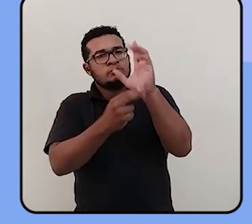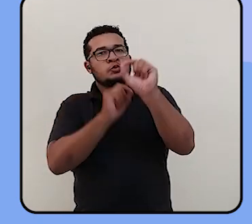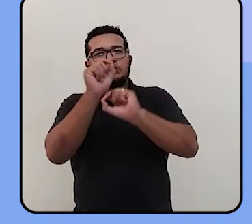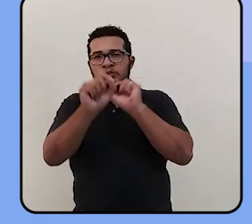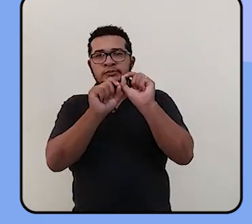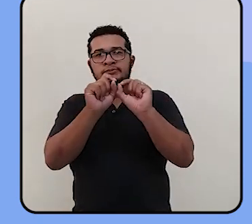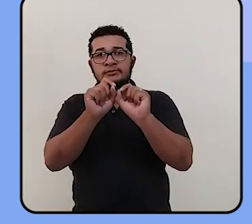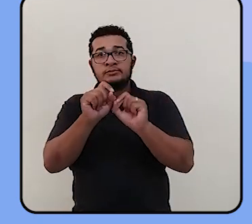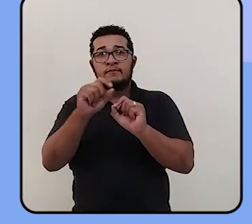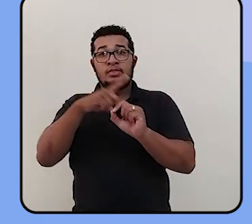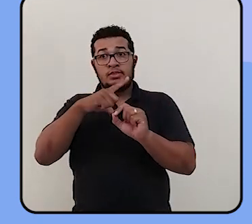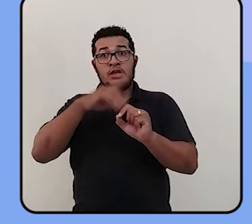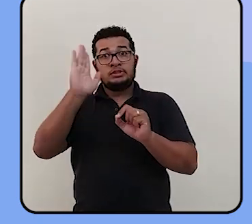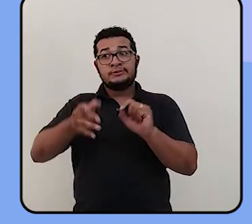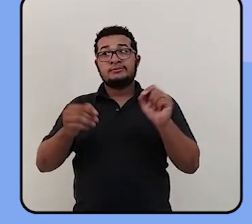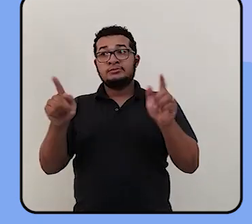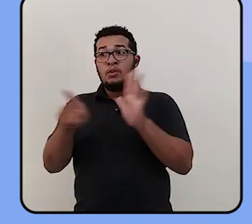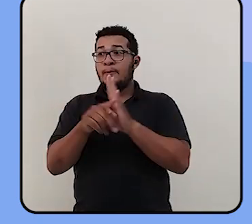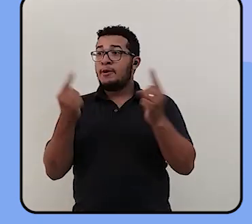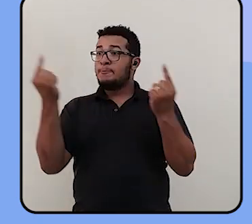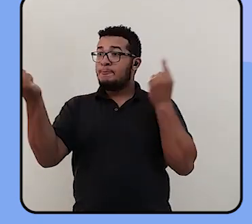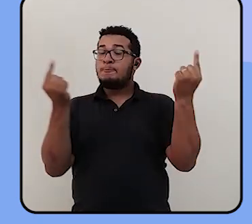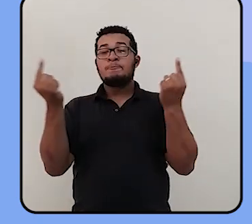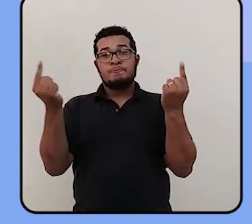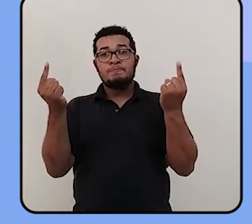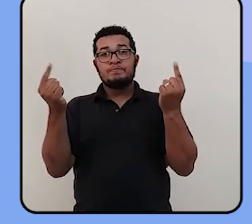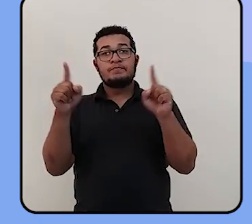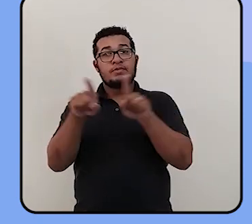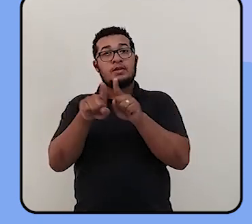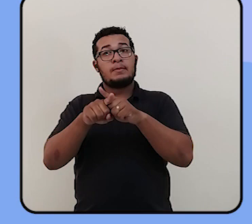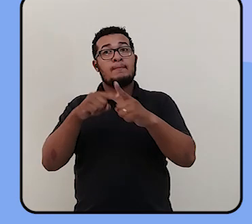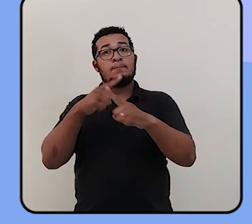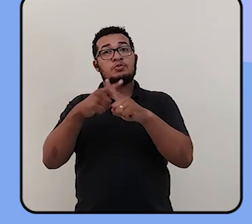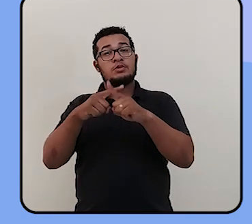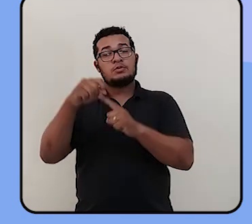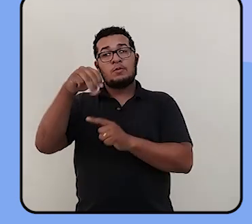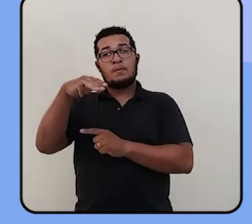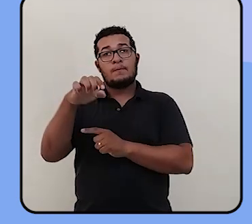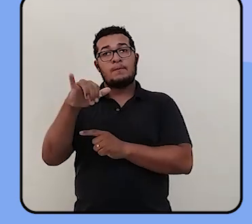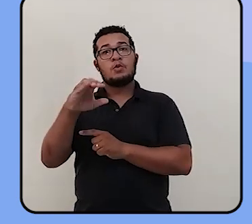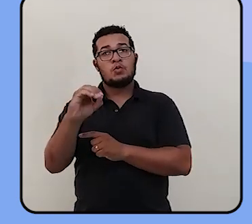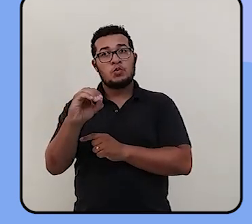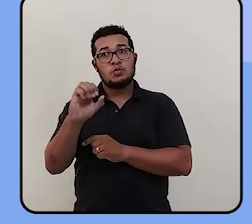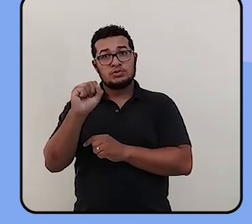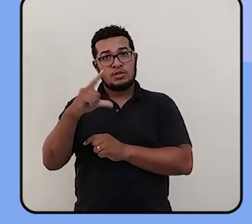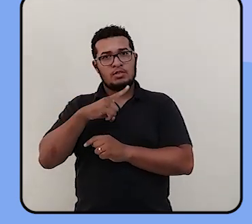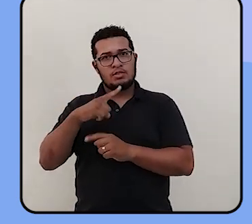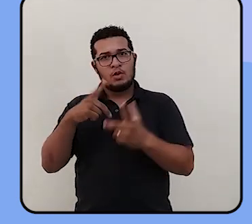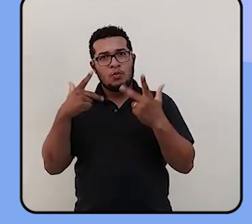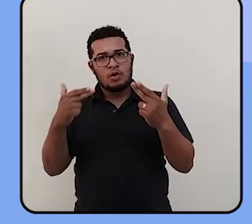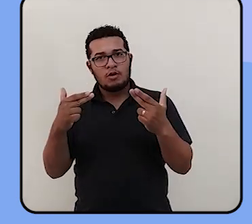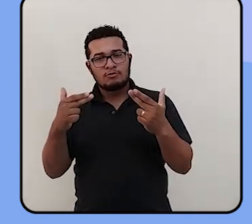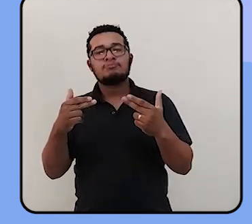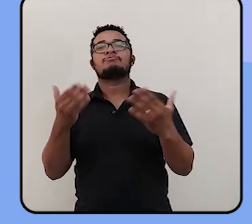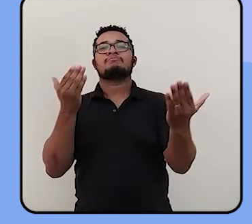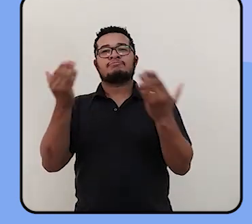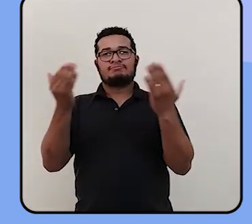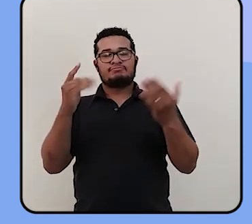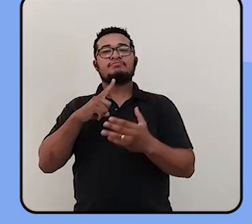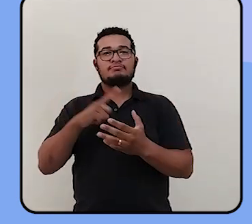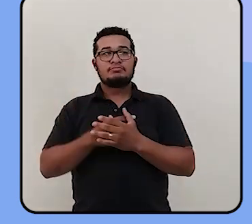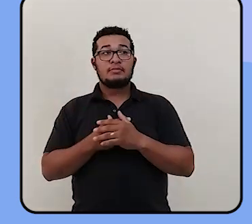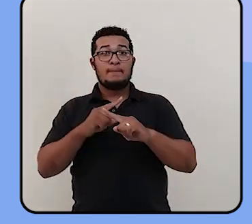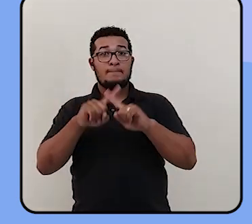da multiplicação dos extremos pela multiplicação dos meios forem iguais, tem